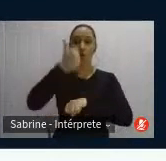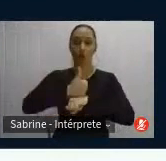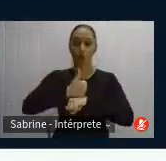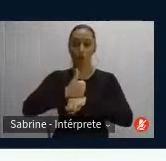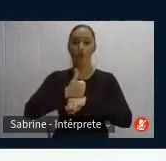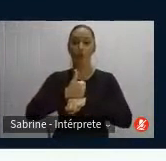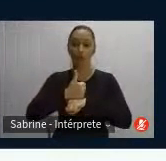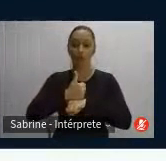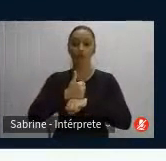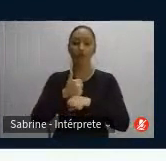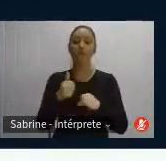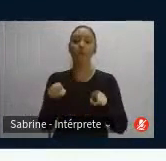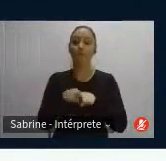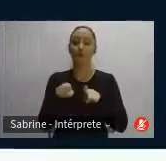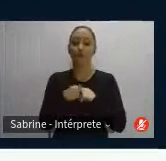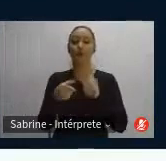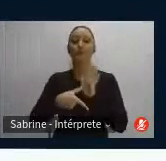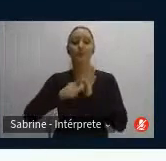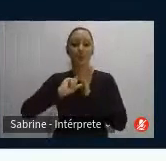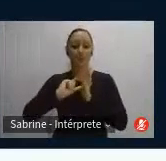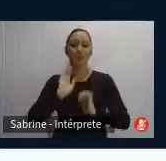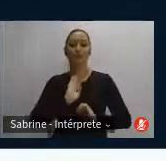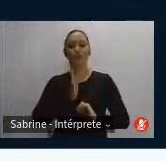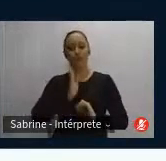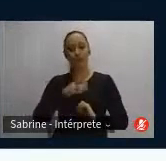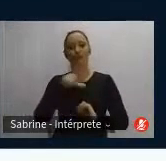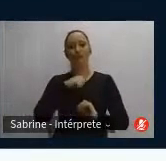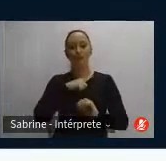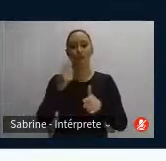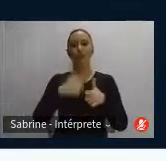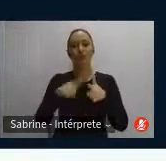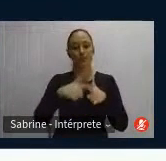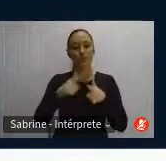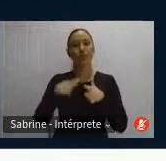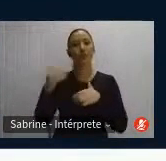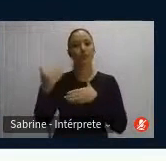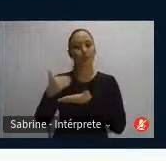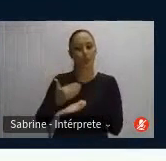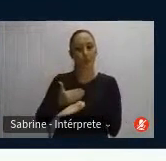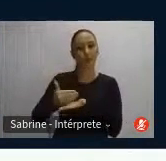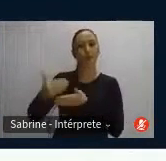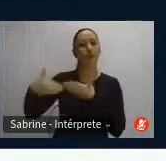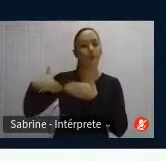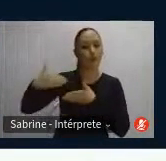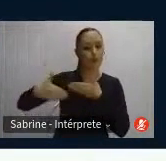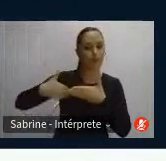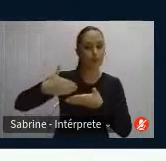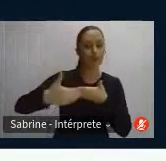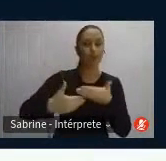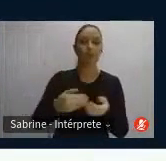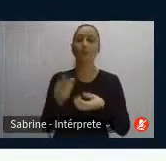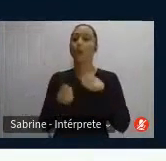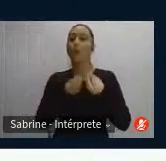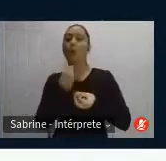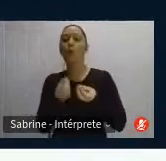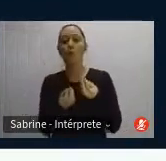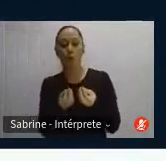alguns fatos que deram início a esse processo, né, então como lidar, né,